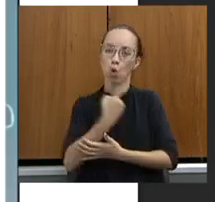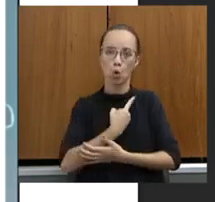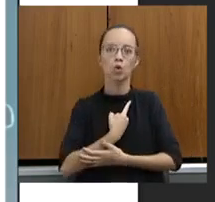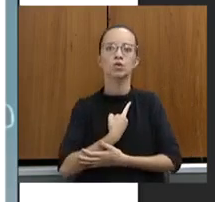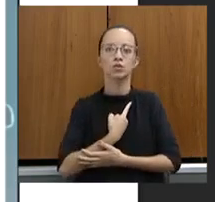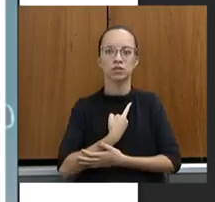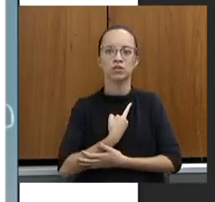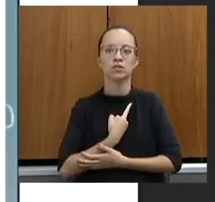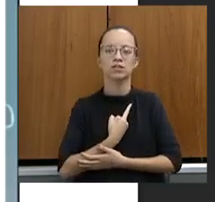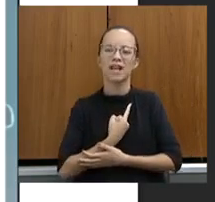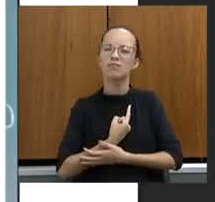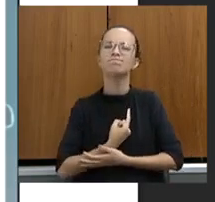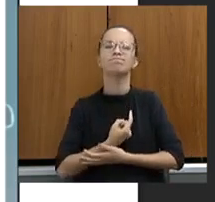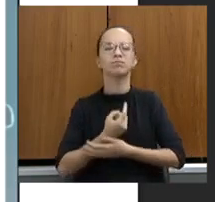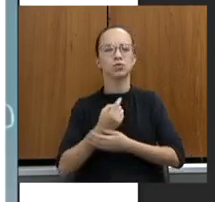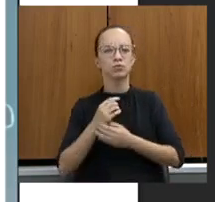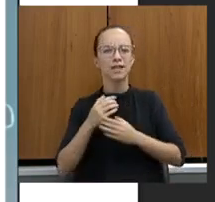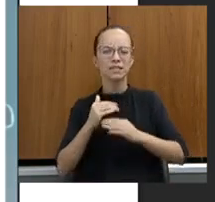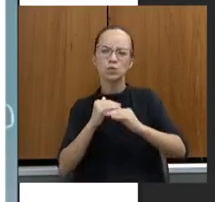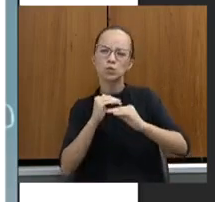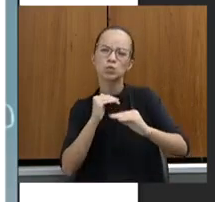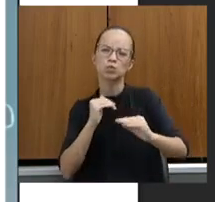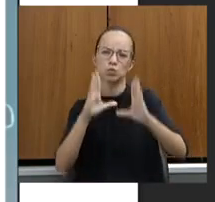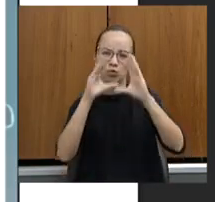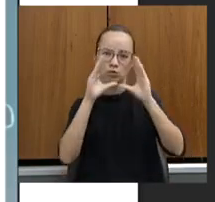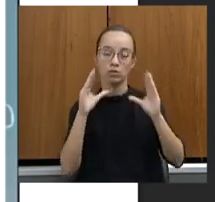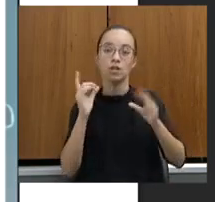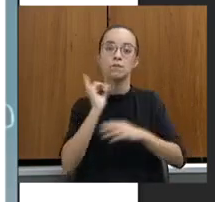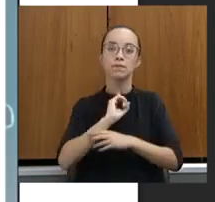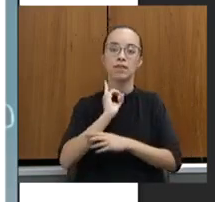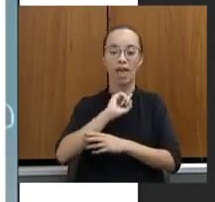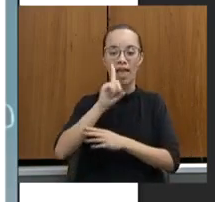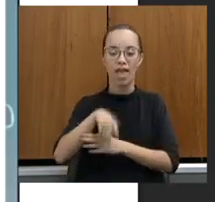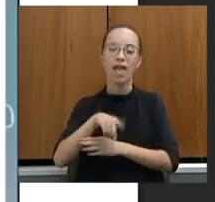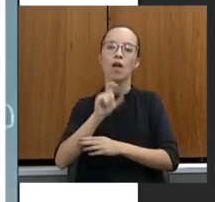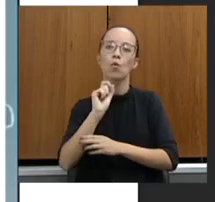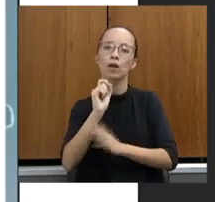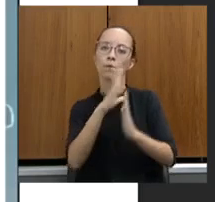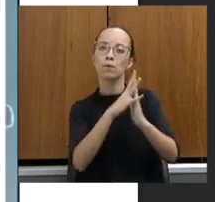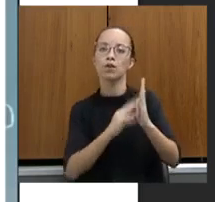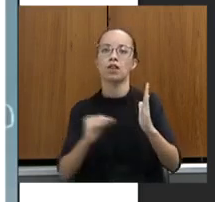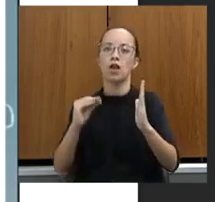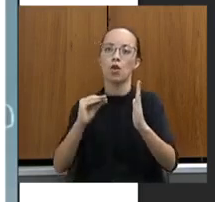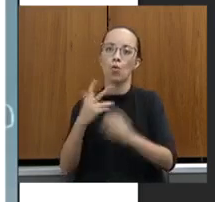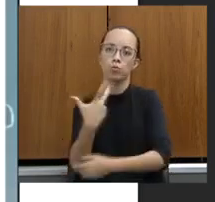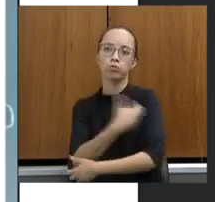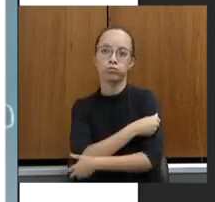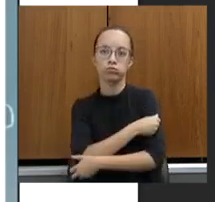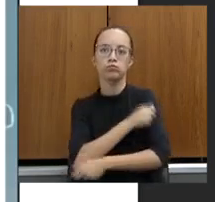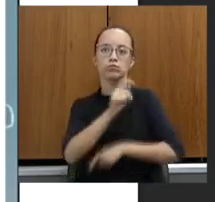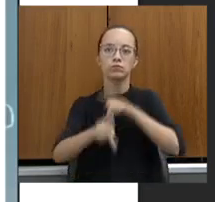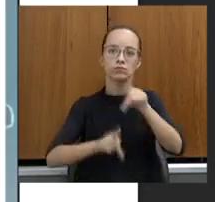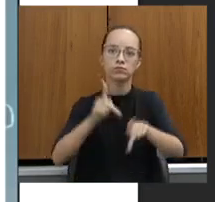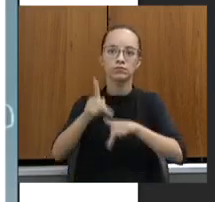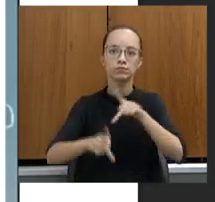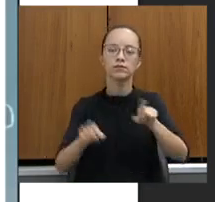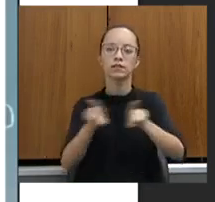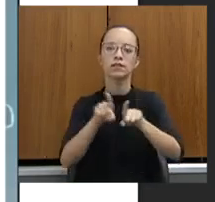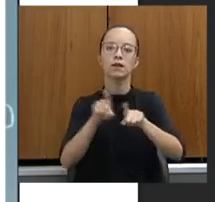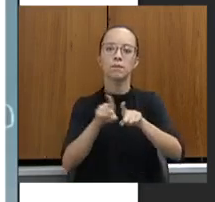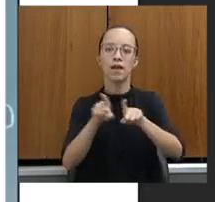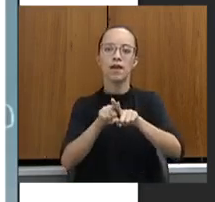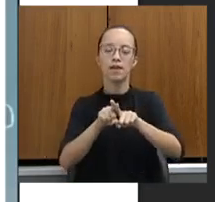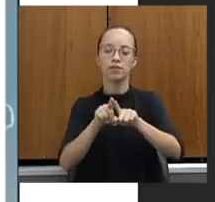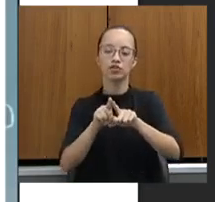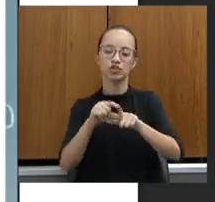mais estável Minas Gerais é um dos Estados exemplo de vacinação do nosso povo e de medidas para